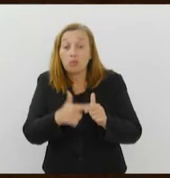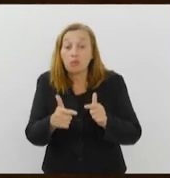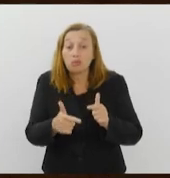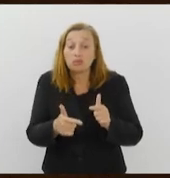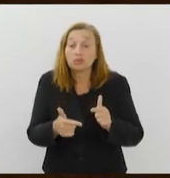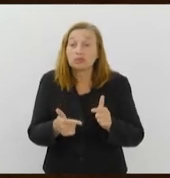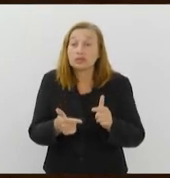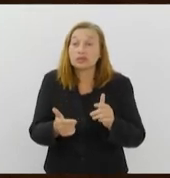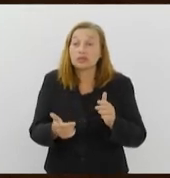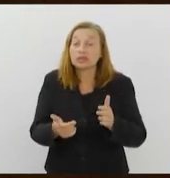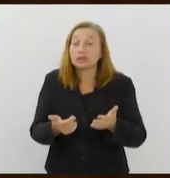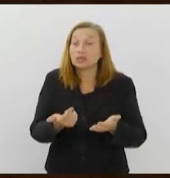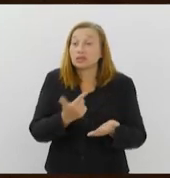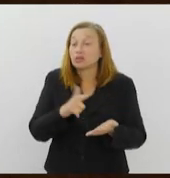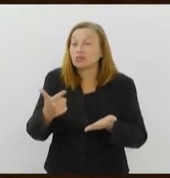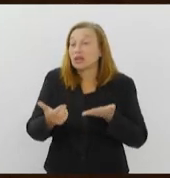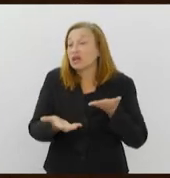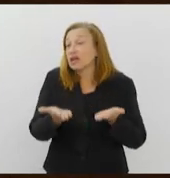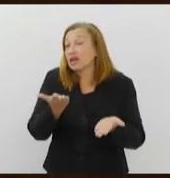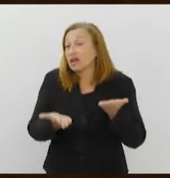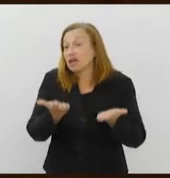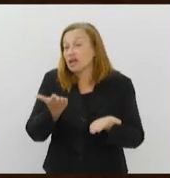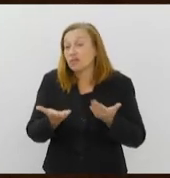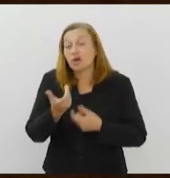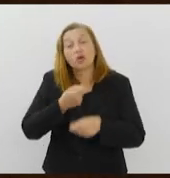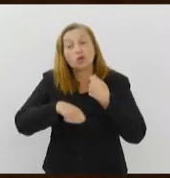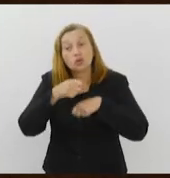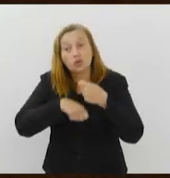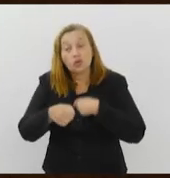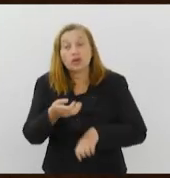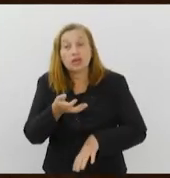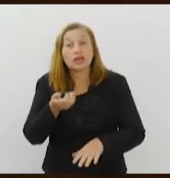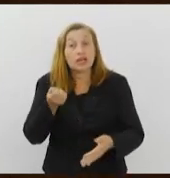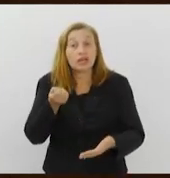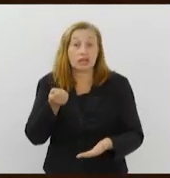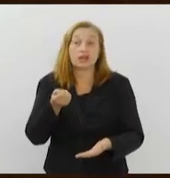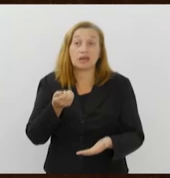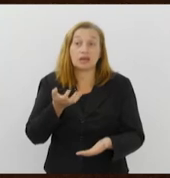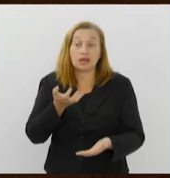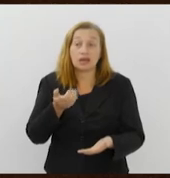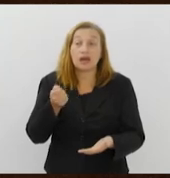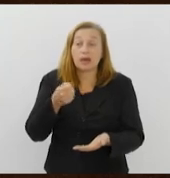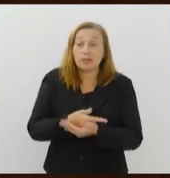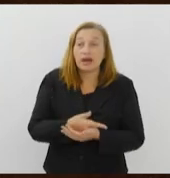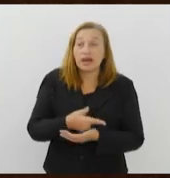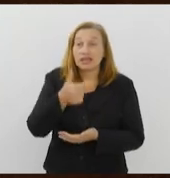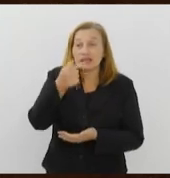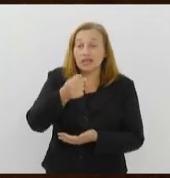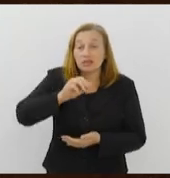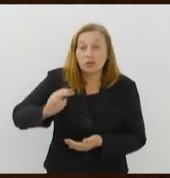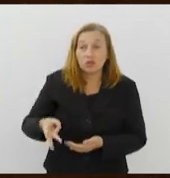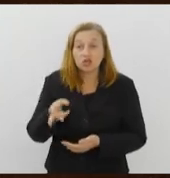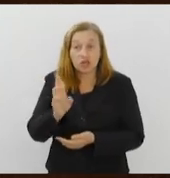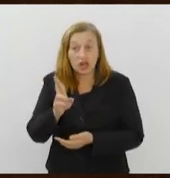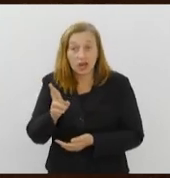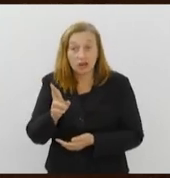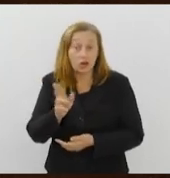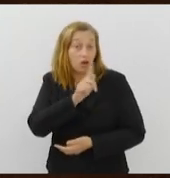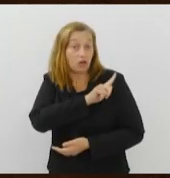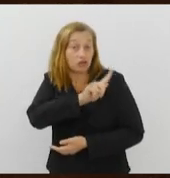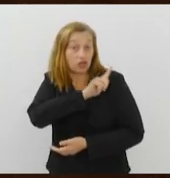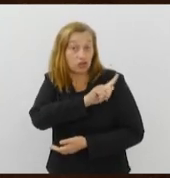econômico, mas mesmo assim queria pagar um bônus de 7 milhões de reais aos seus